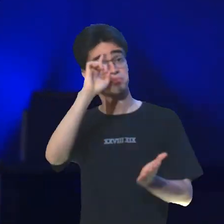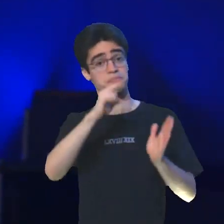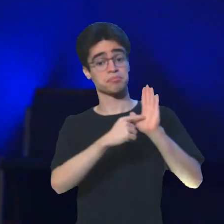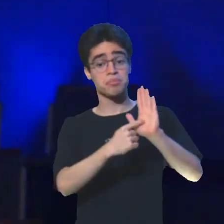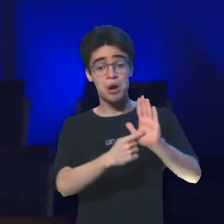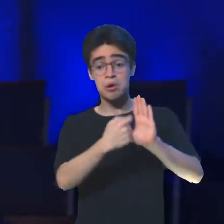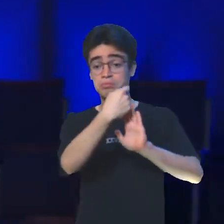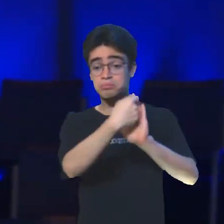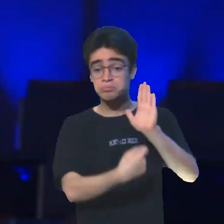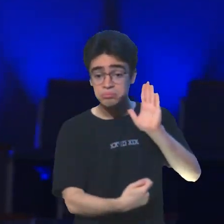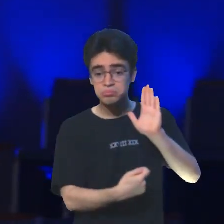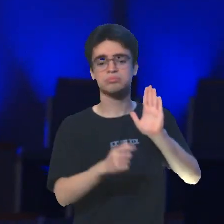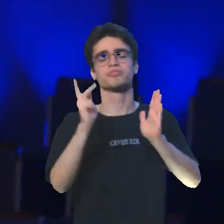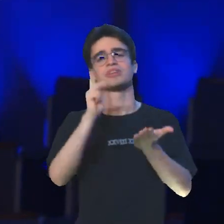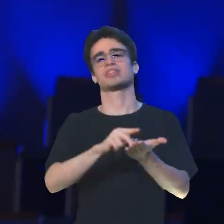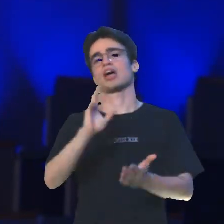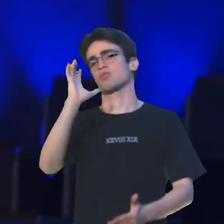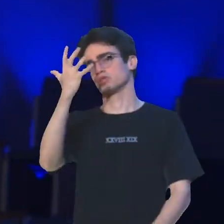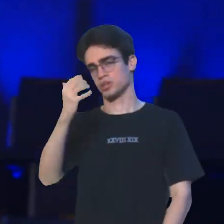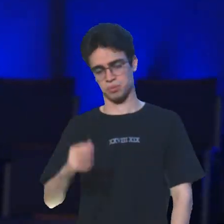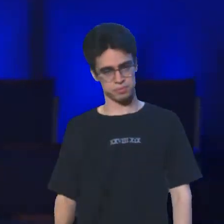está escrito na Bíblia, aconteceu.